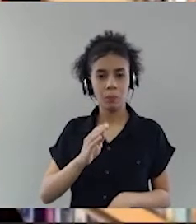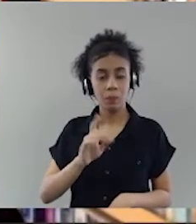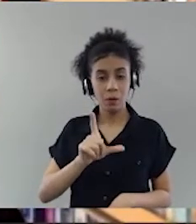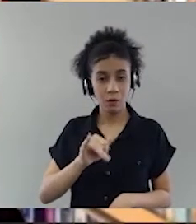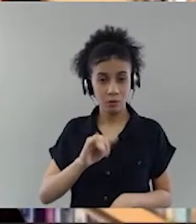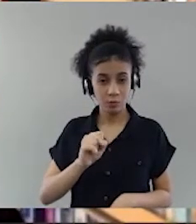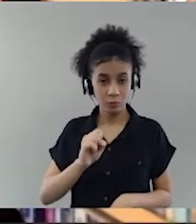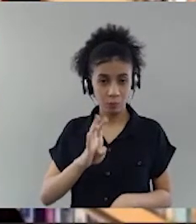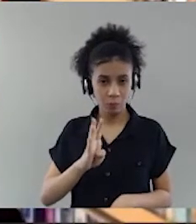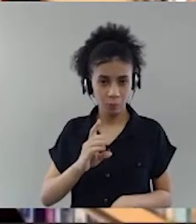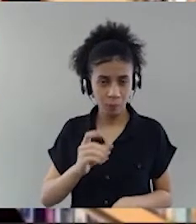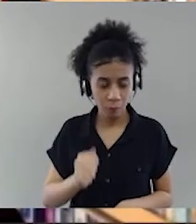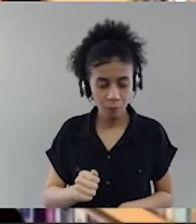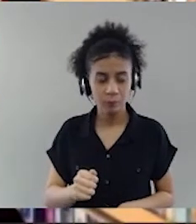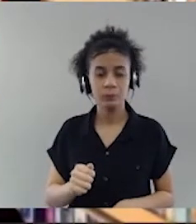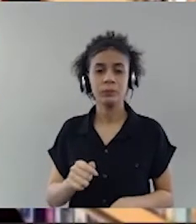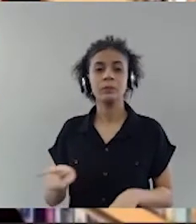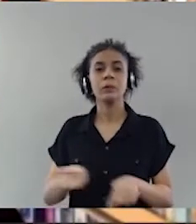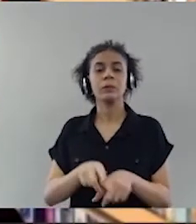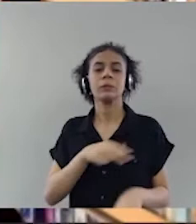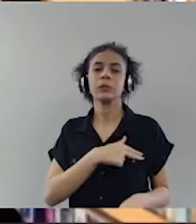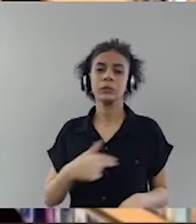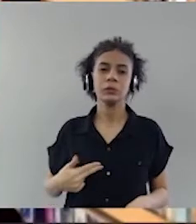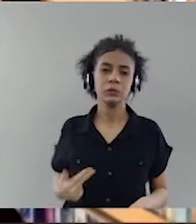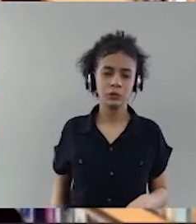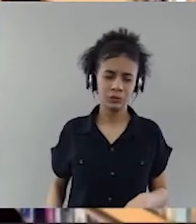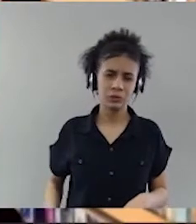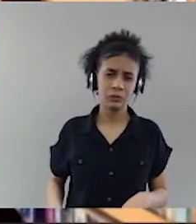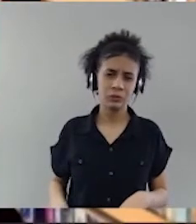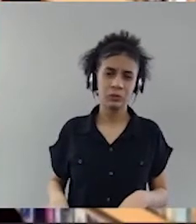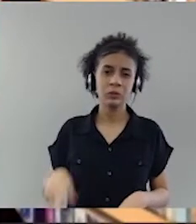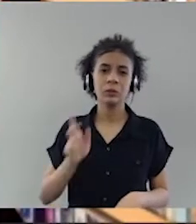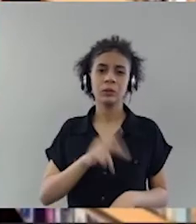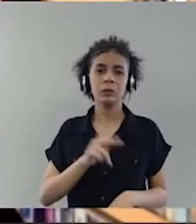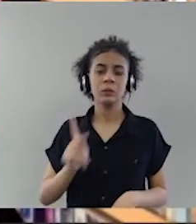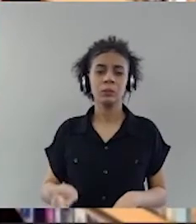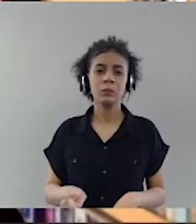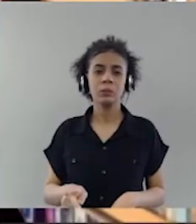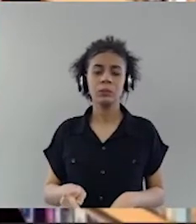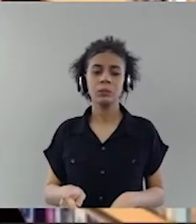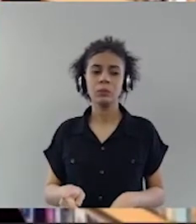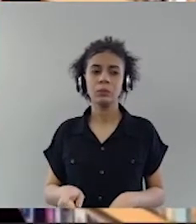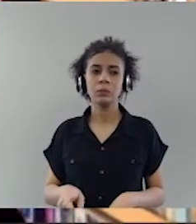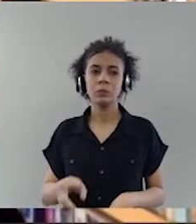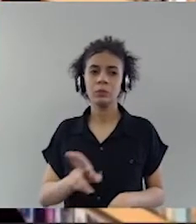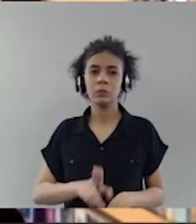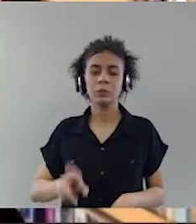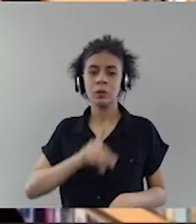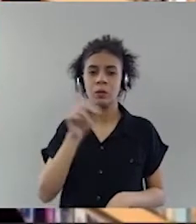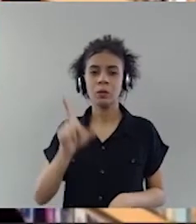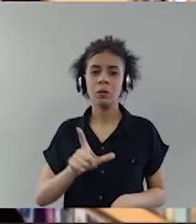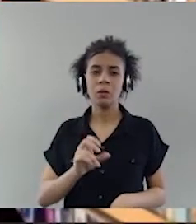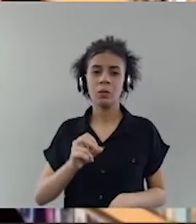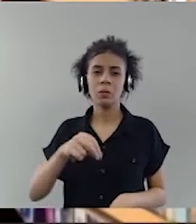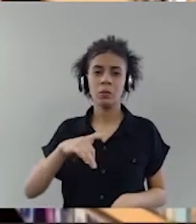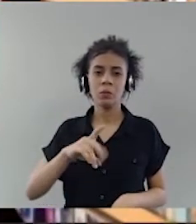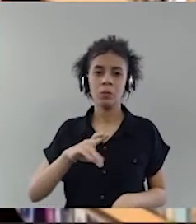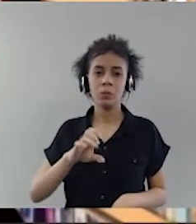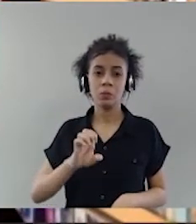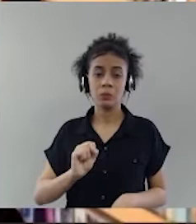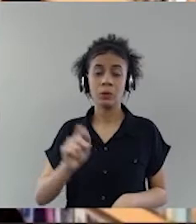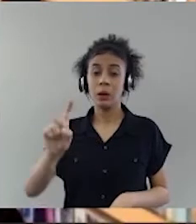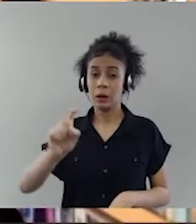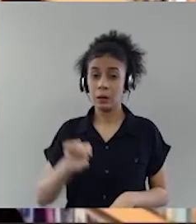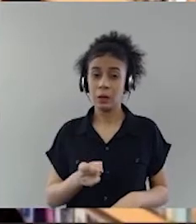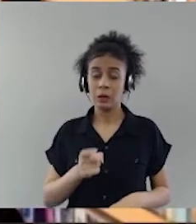Nankai e de Jilin, ambas na China, professor no LLM da University em Londres, ex-coordenador do